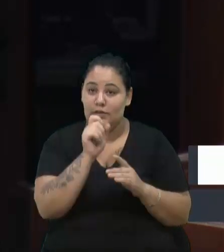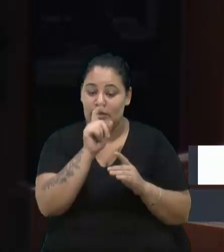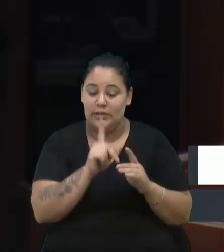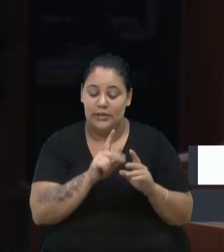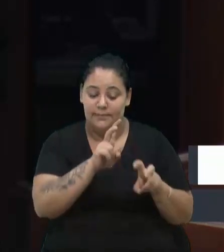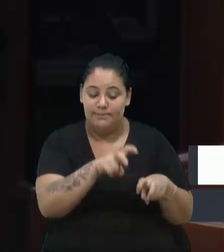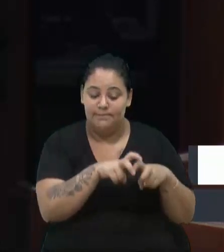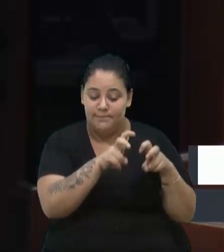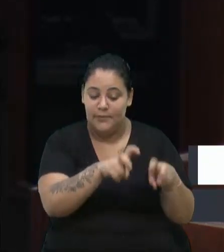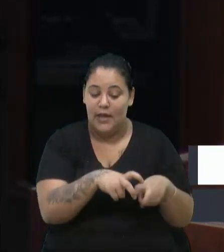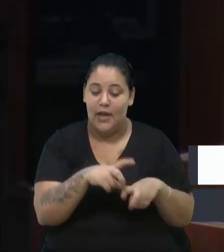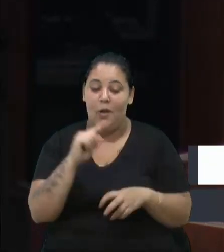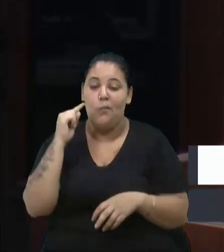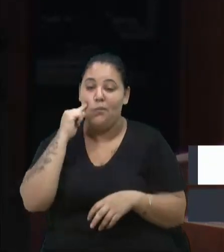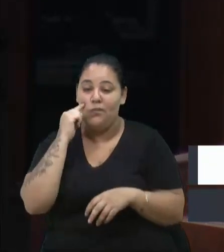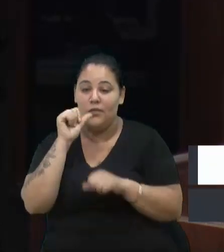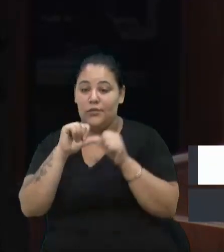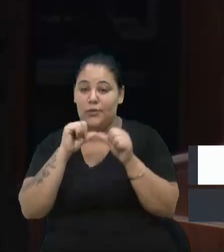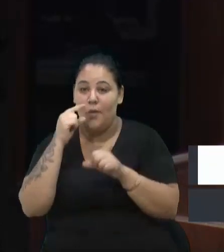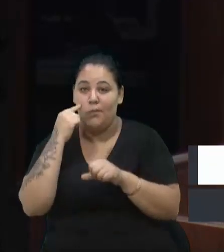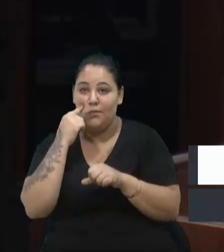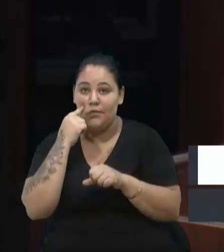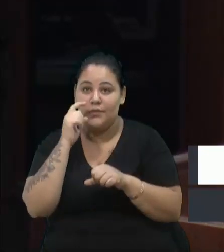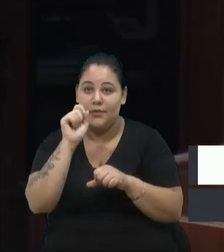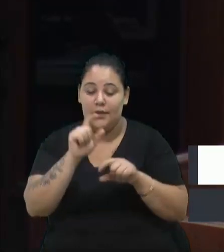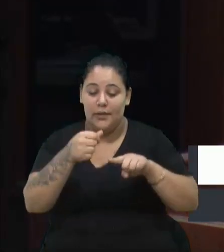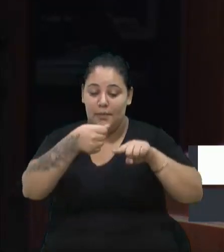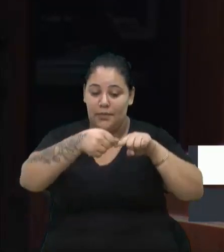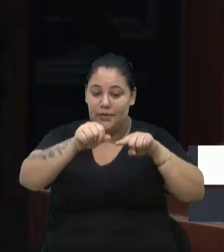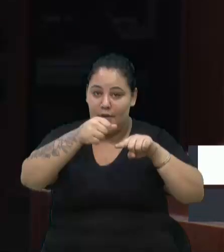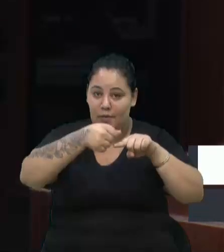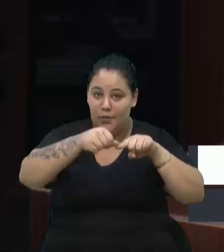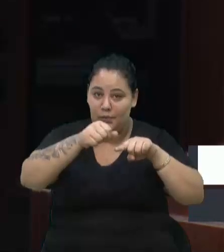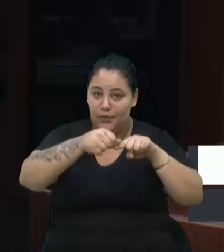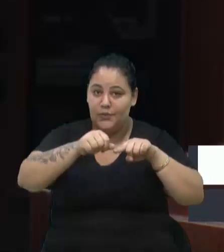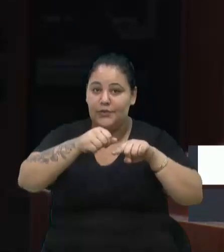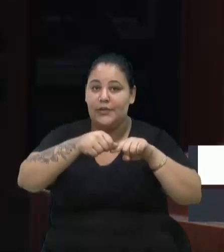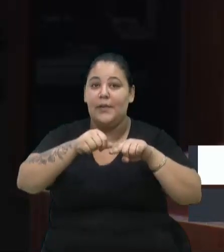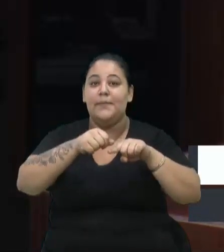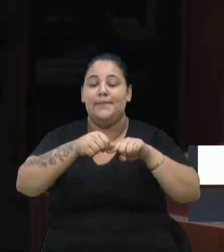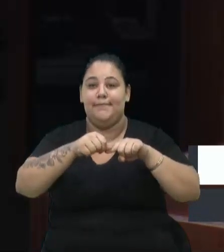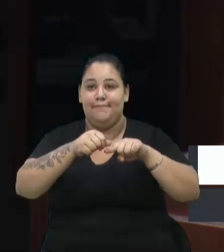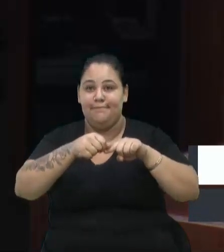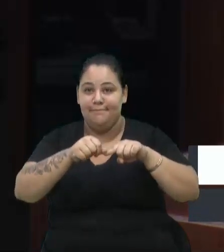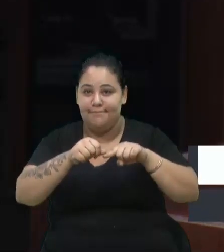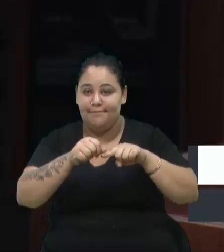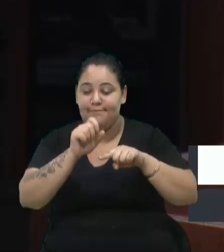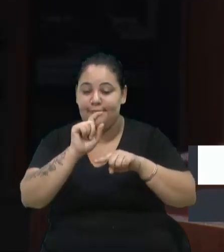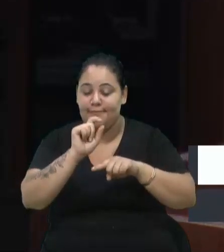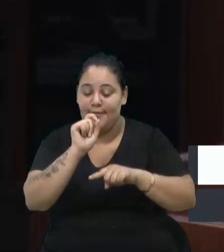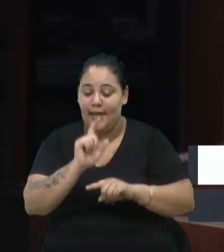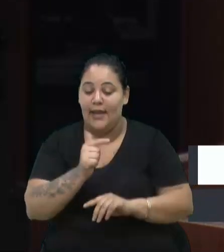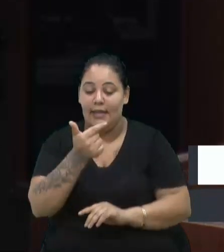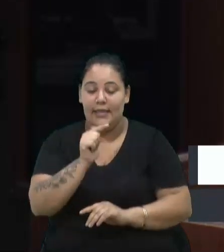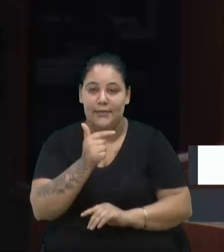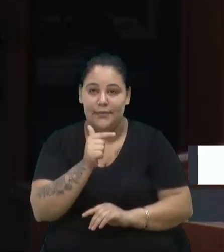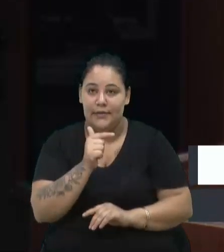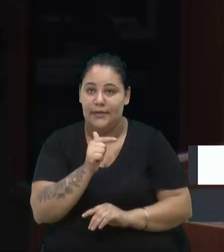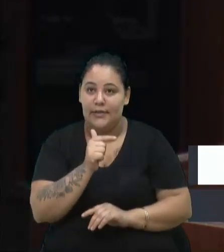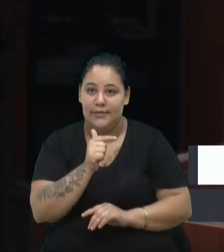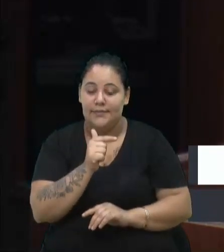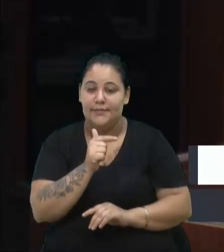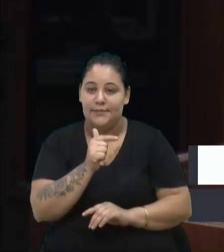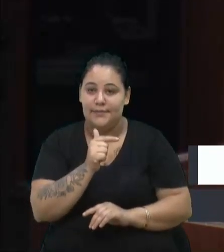está na borracharia, quem está na manicure, na pedicure, quem não tem condição de ter um